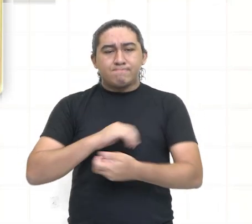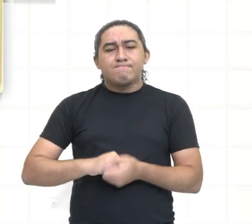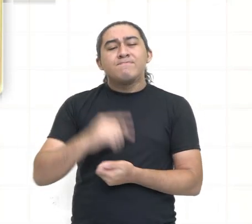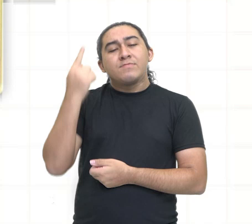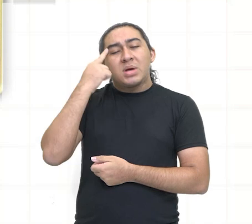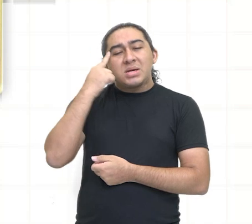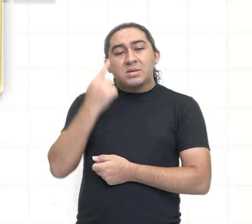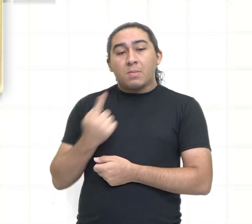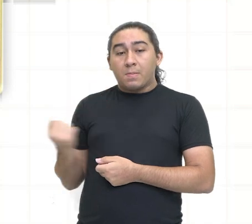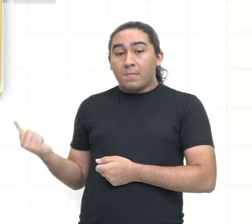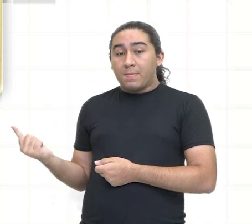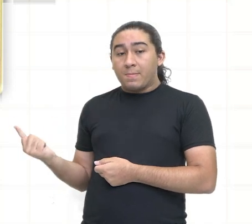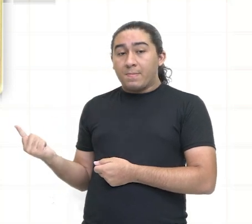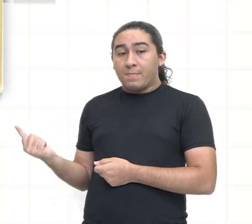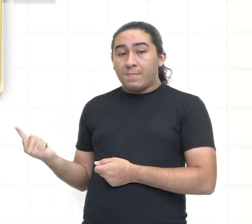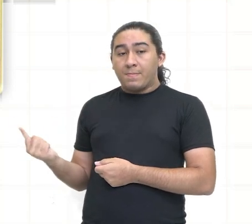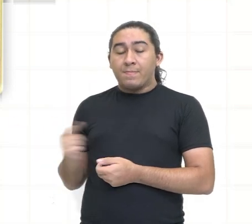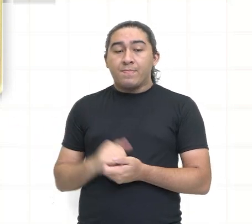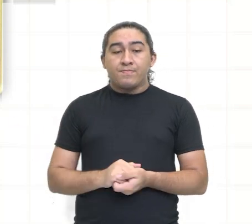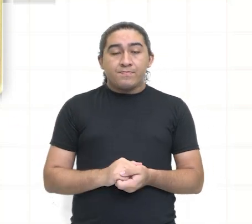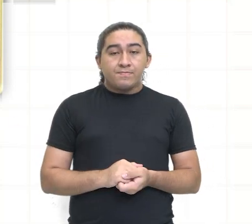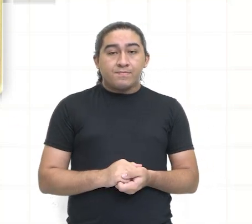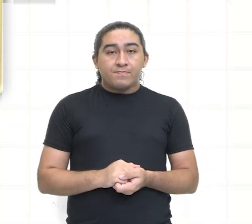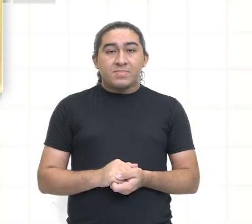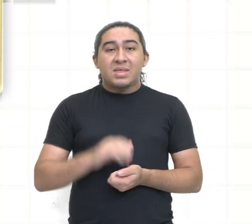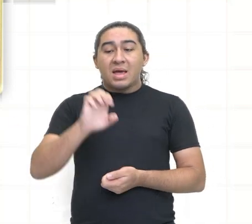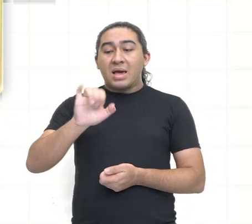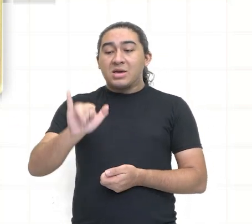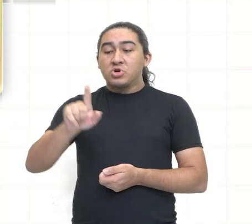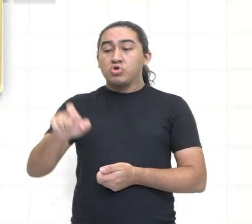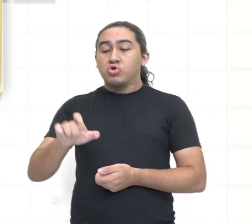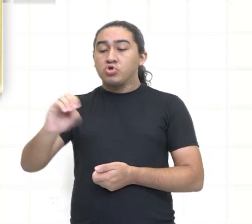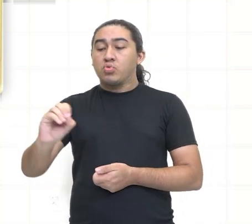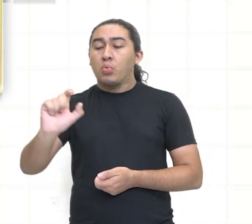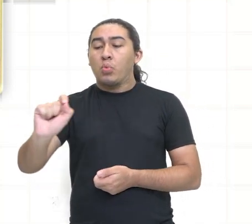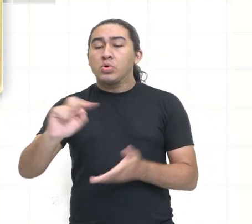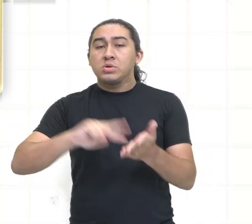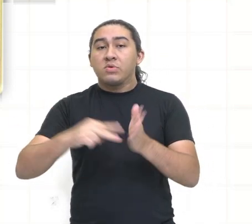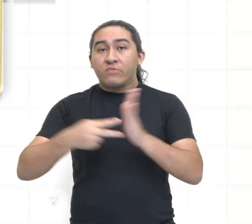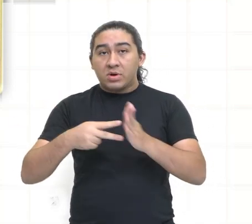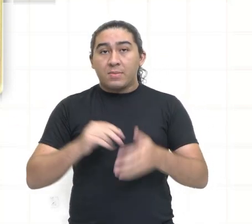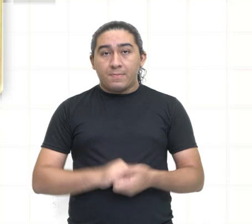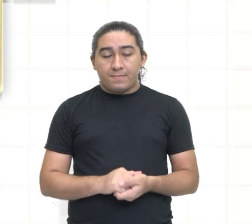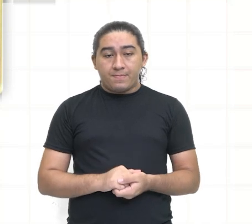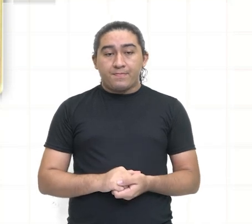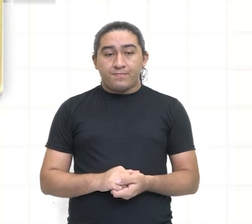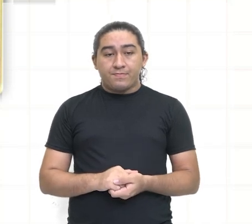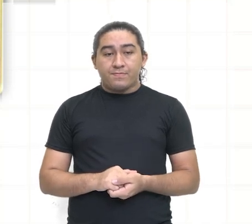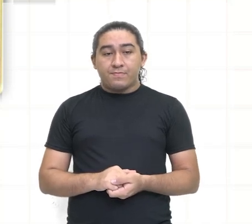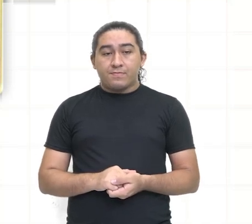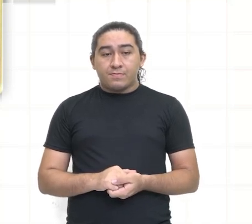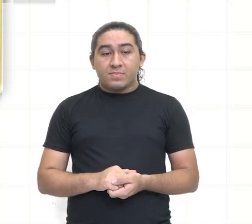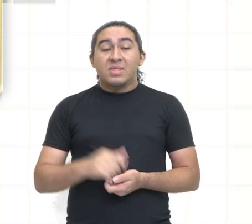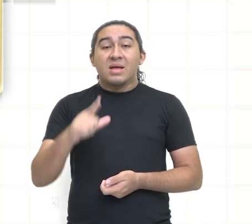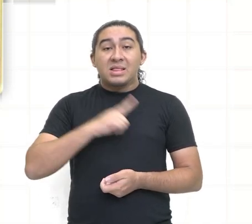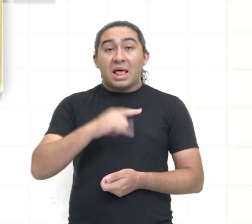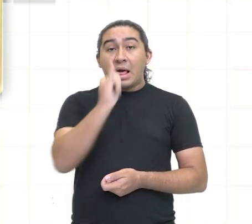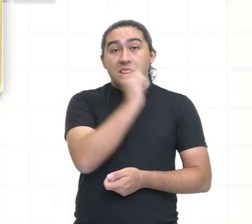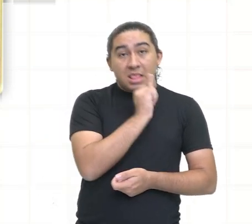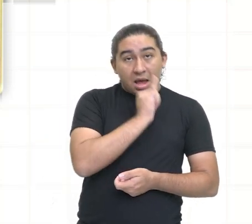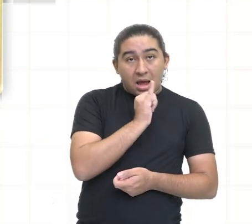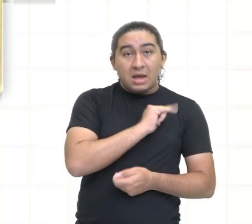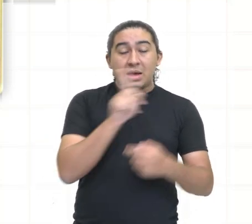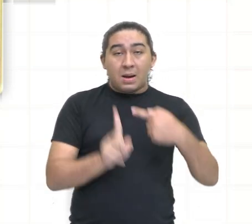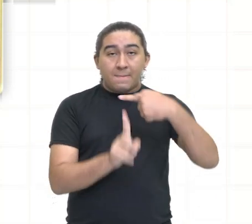galerinha, estou falando em eixo, eu estou falando aqui da união entre a Itália,